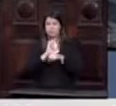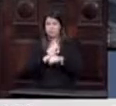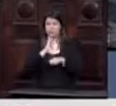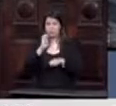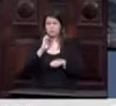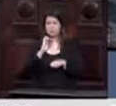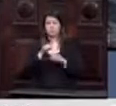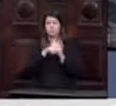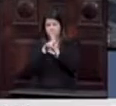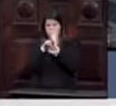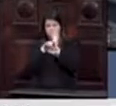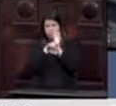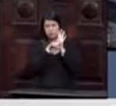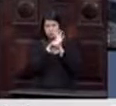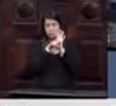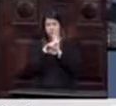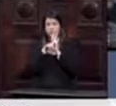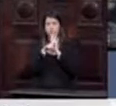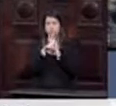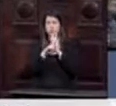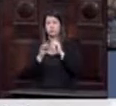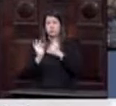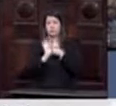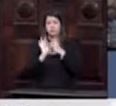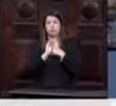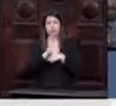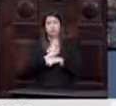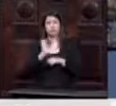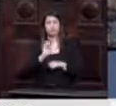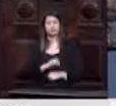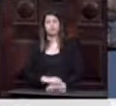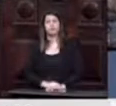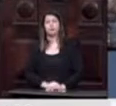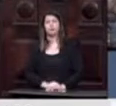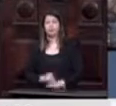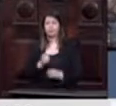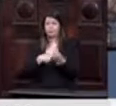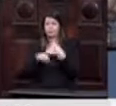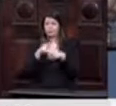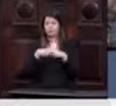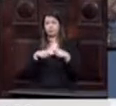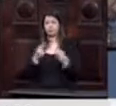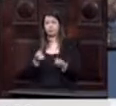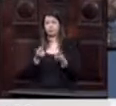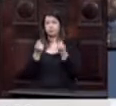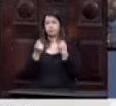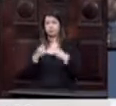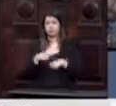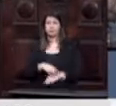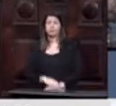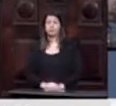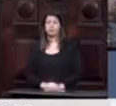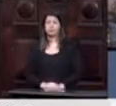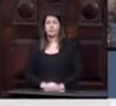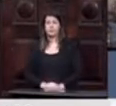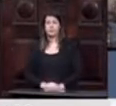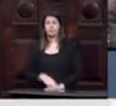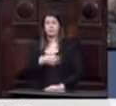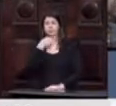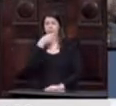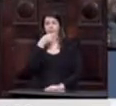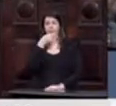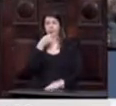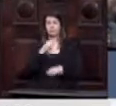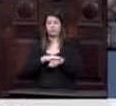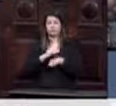e da Fiscalização dos Tributos Estaduais, de Orçamento, Finanças, Fiscalização Financeira e Controle. Para emitir